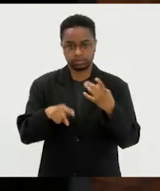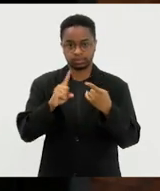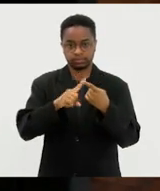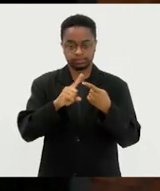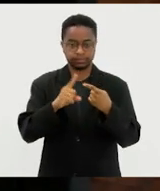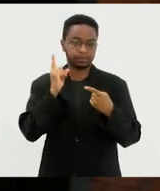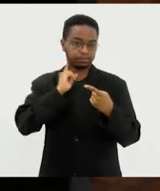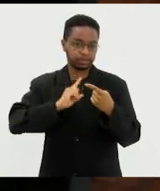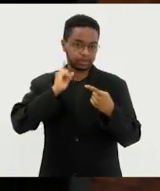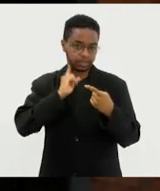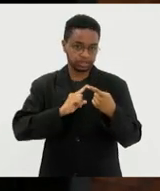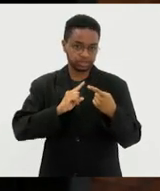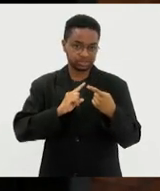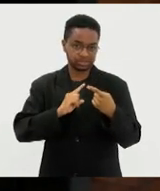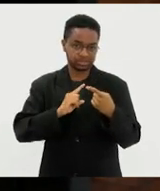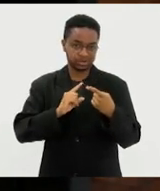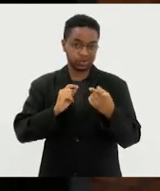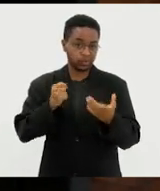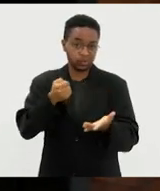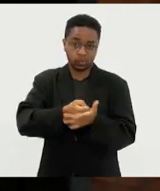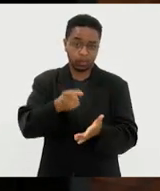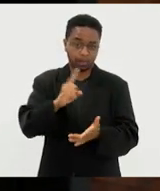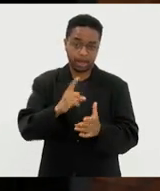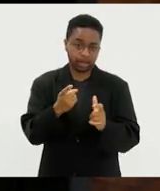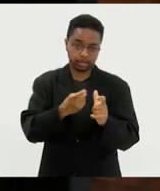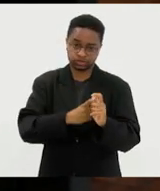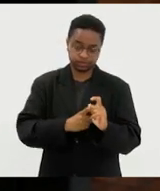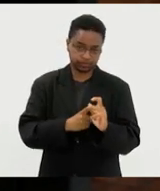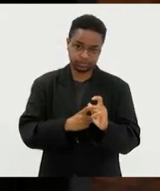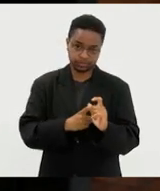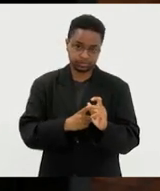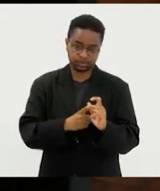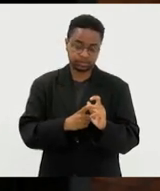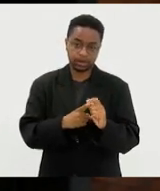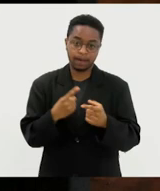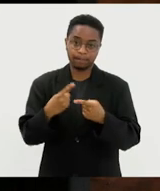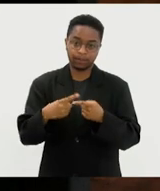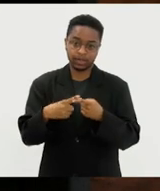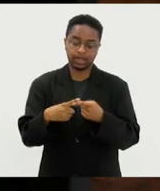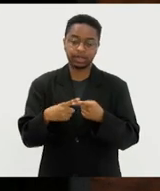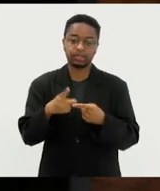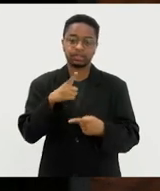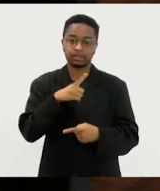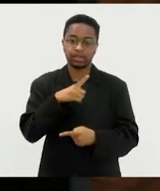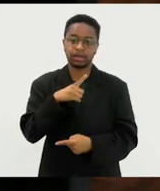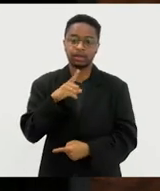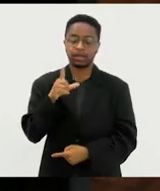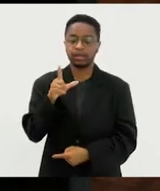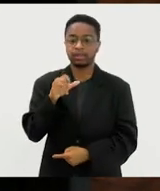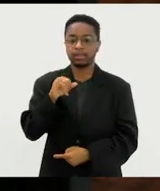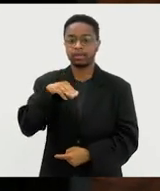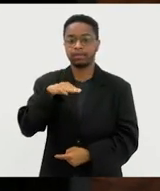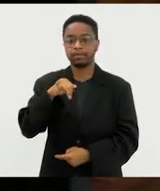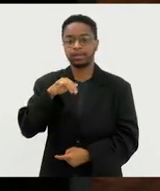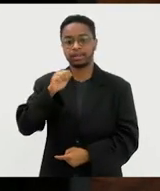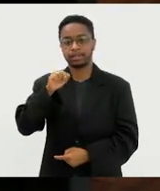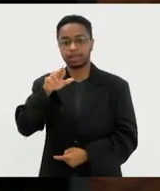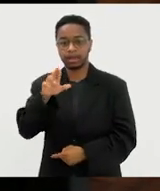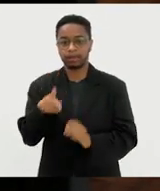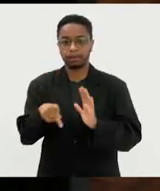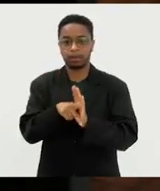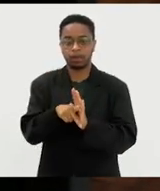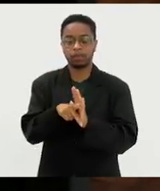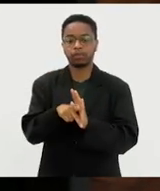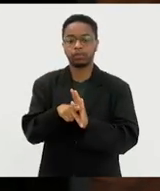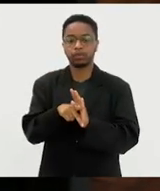Minas Gerais não está pagando a dívida porque ele está sob uma liminar do Supremo, que acabou da semana passada de